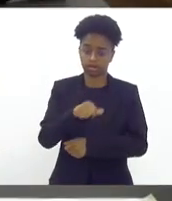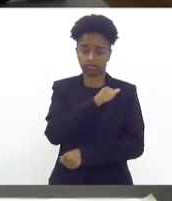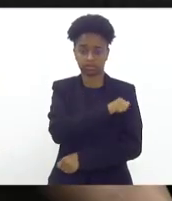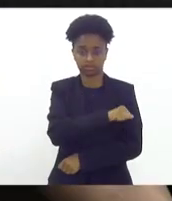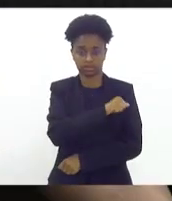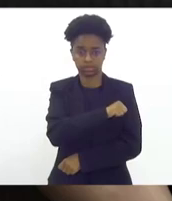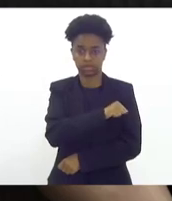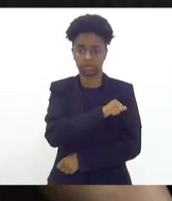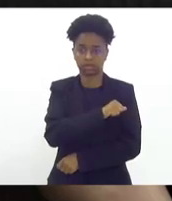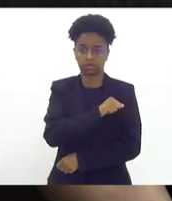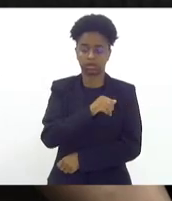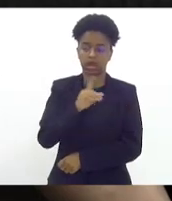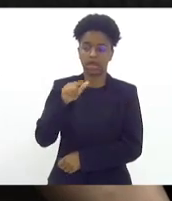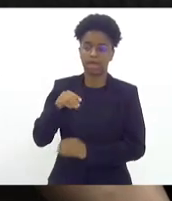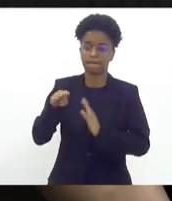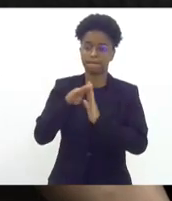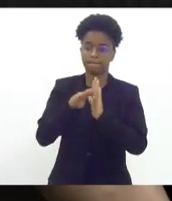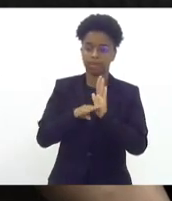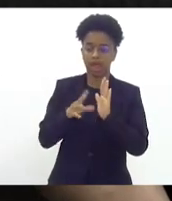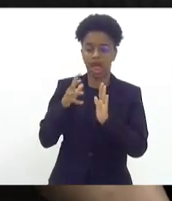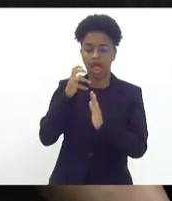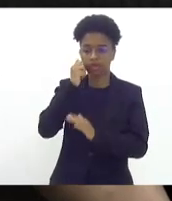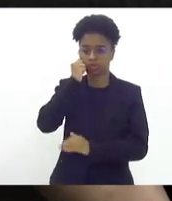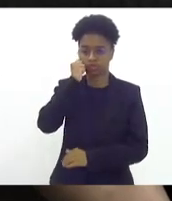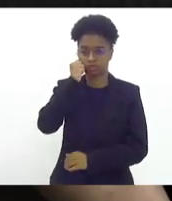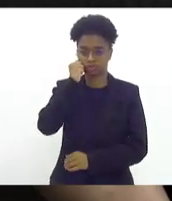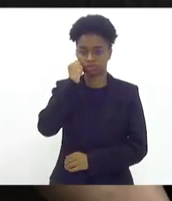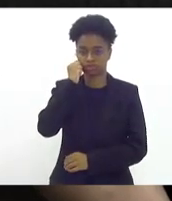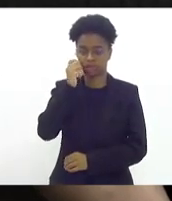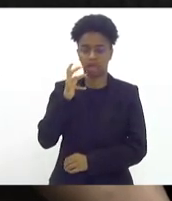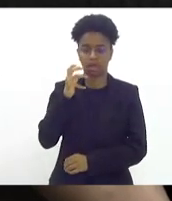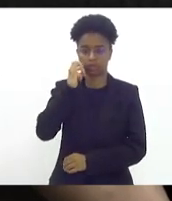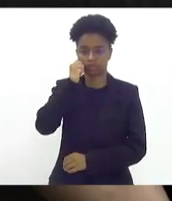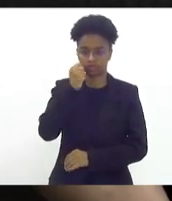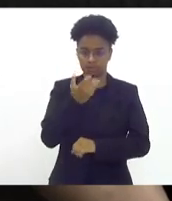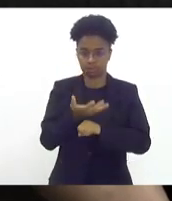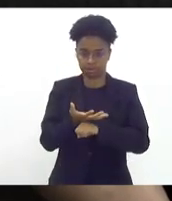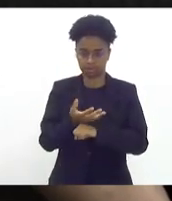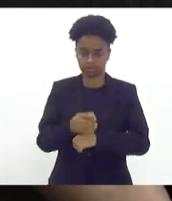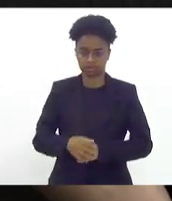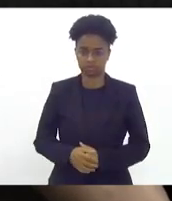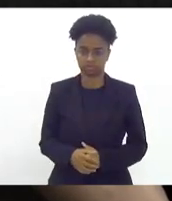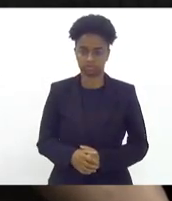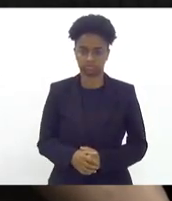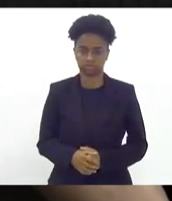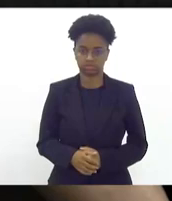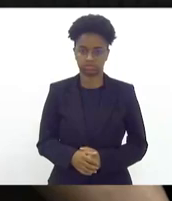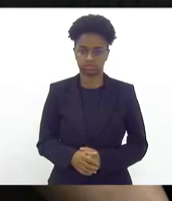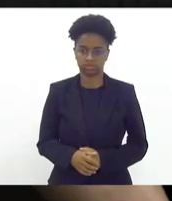chamava um programa de adoção. Adoção de praças, né? Adoção de praças.